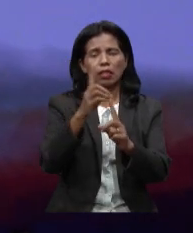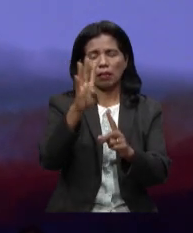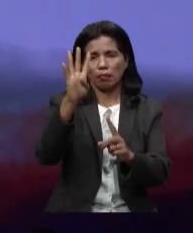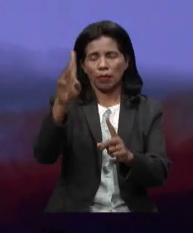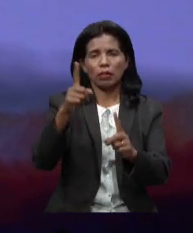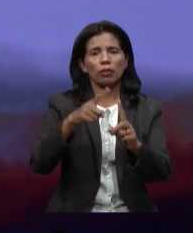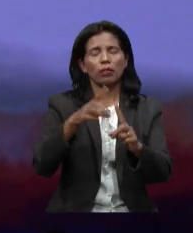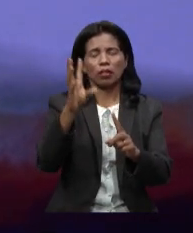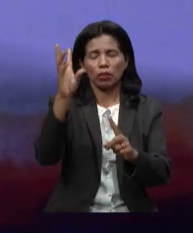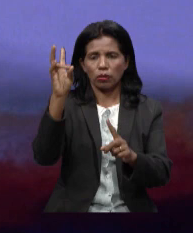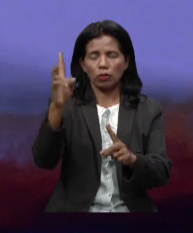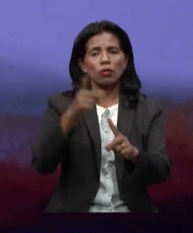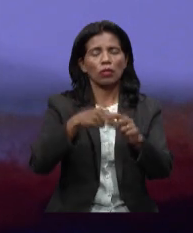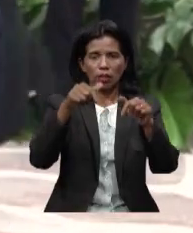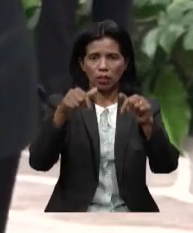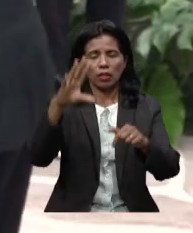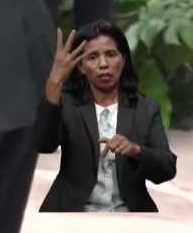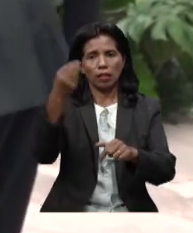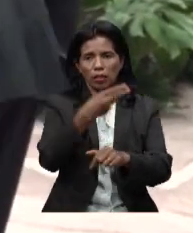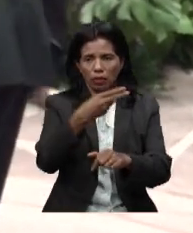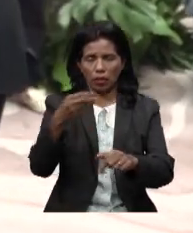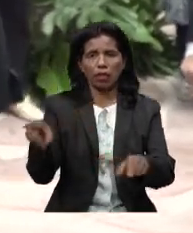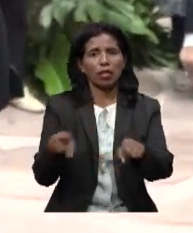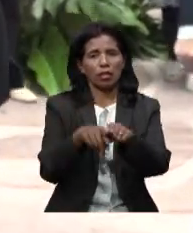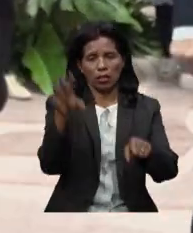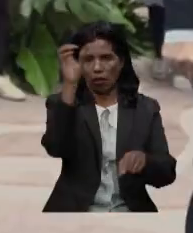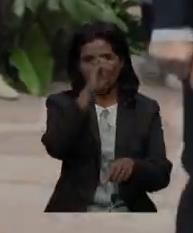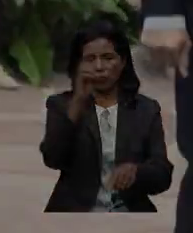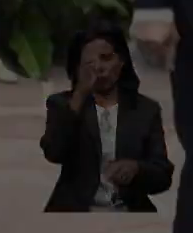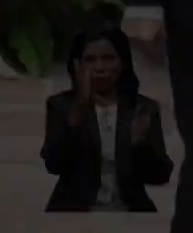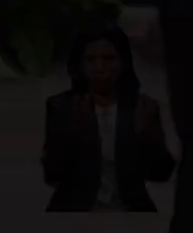7, Fulane, e Jakarta, Indonesia, no Dar Observador. Marito da Costa, ZMN.